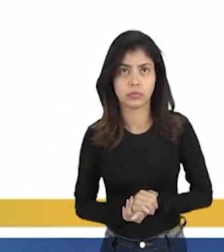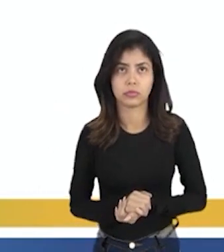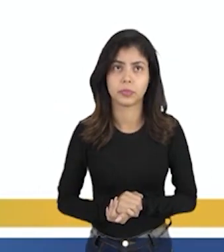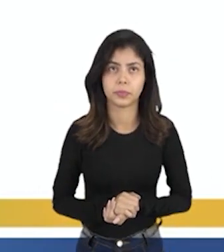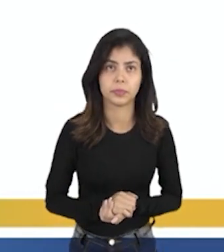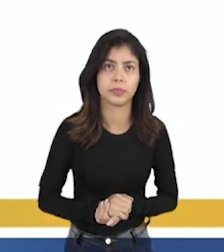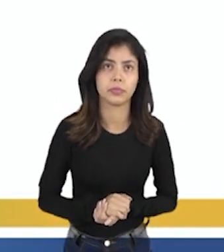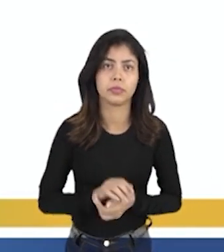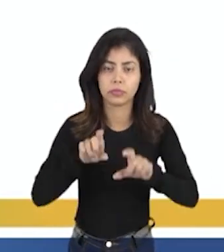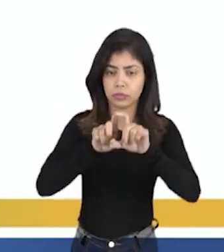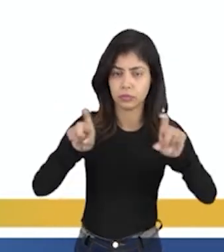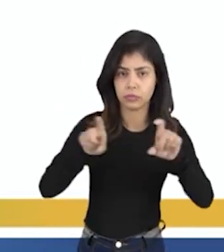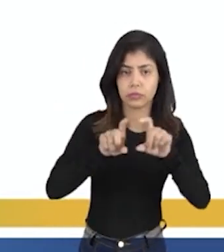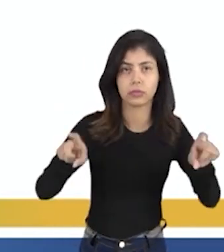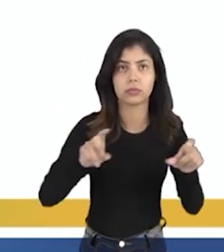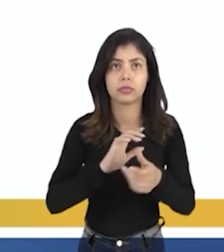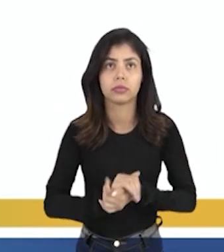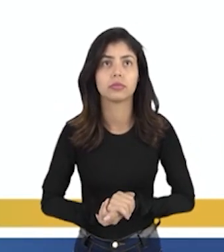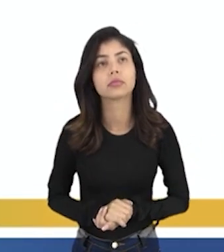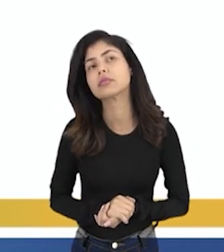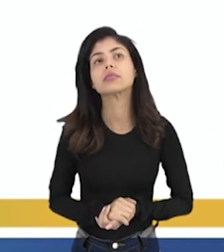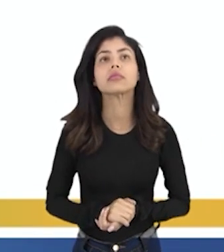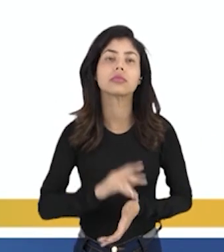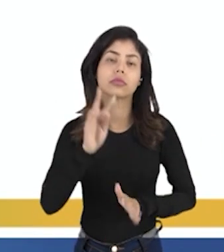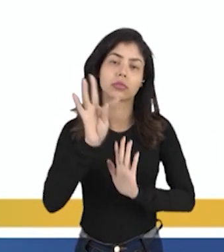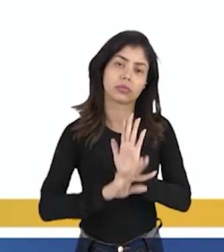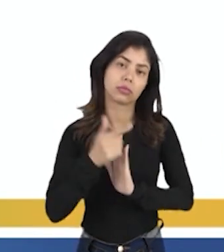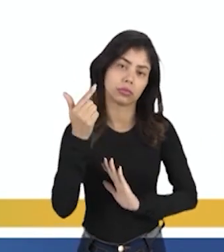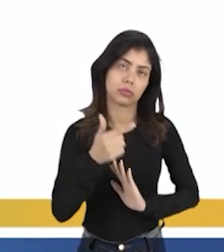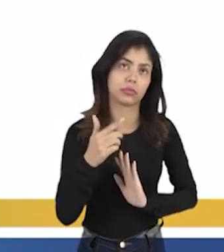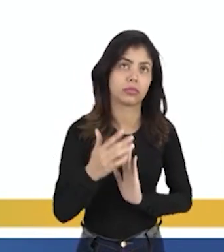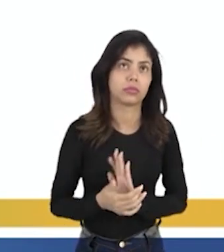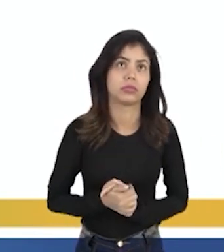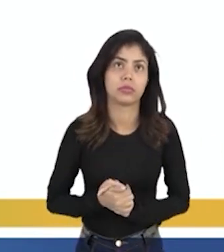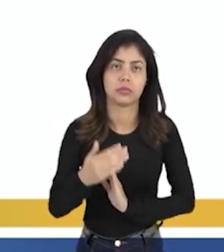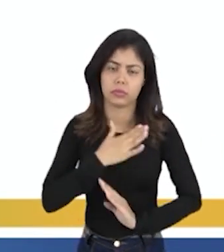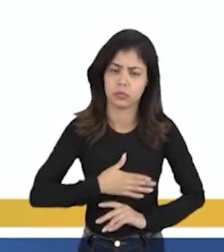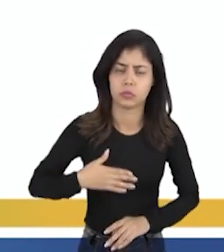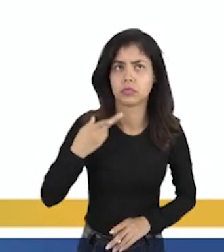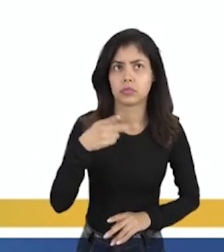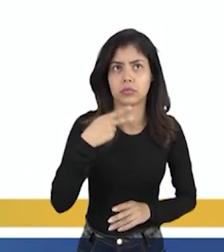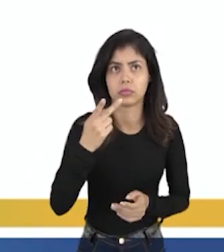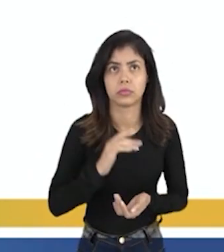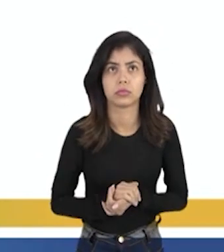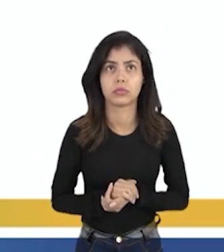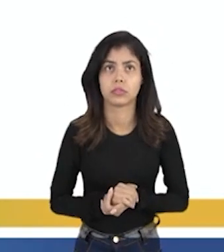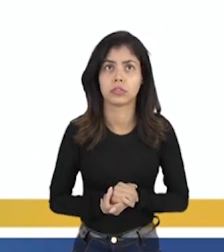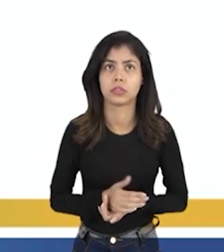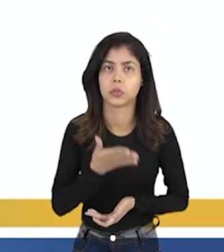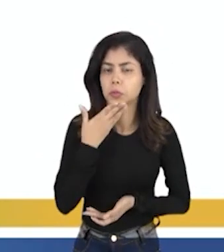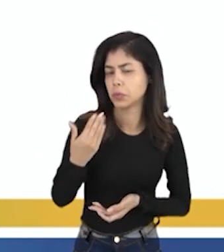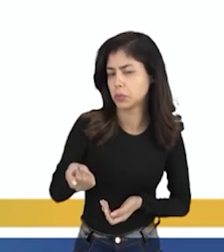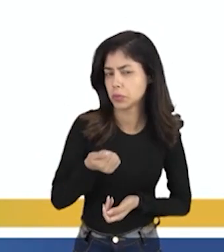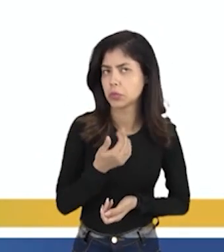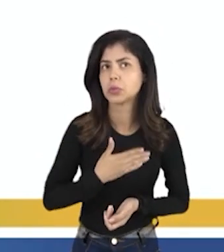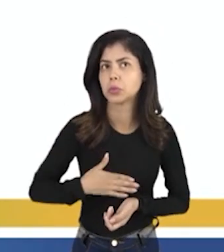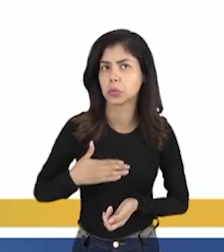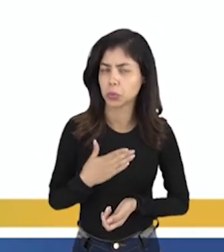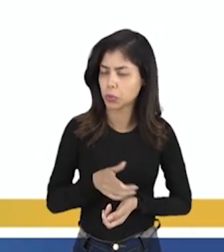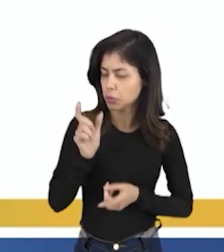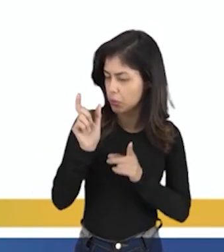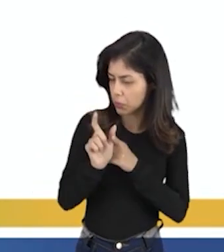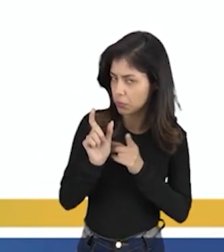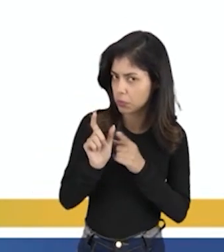Gramática Normativa da Língua Portuguesa. Texto 2. Gosto de dizer. Direi melhor, gosto